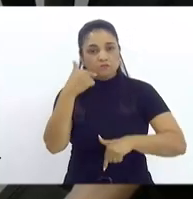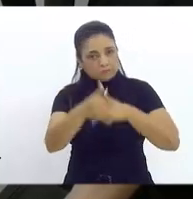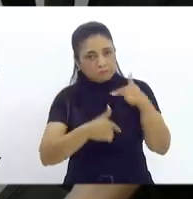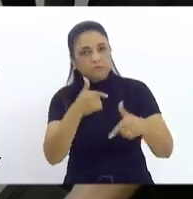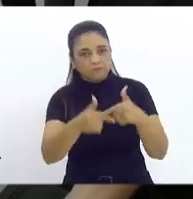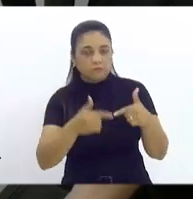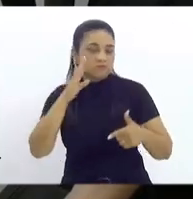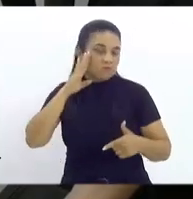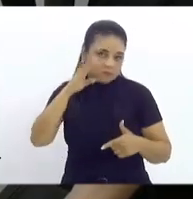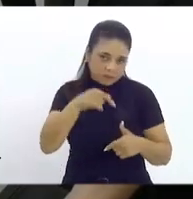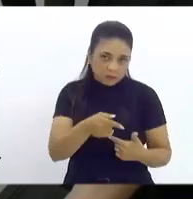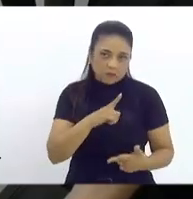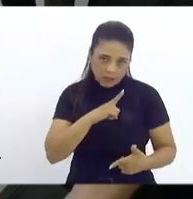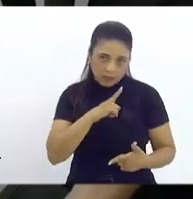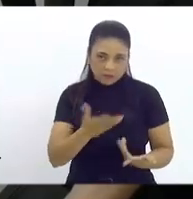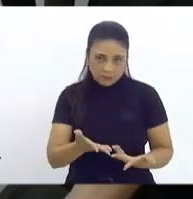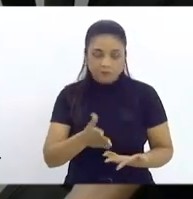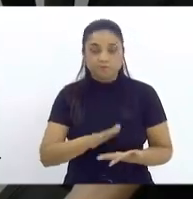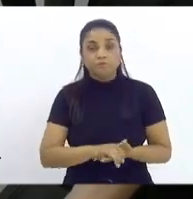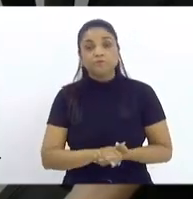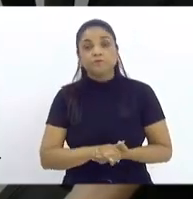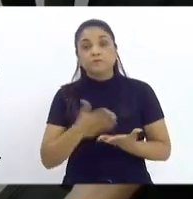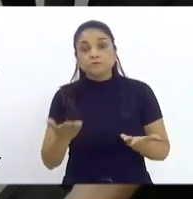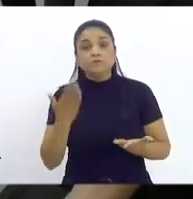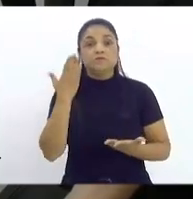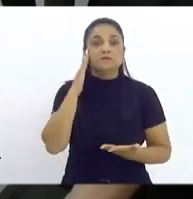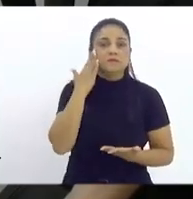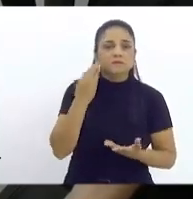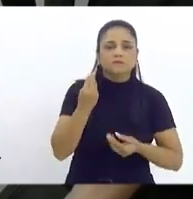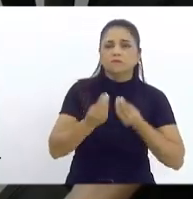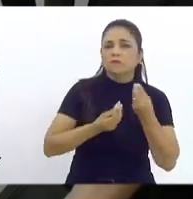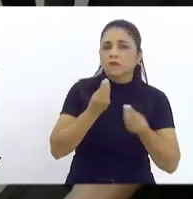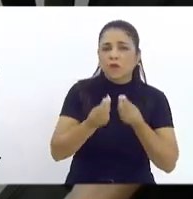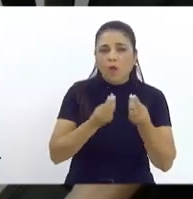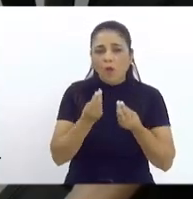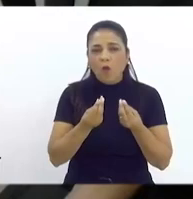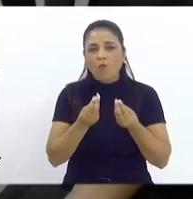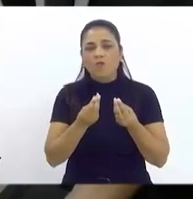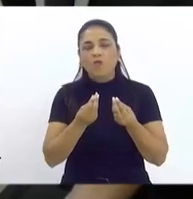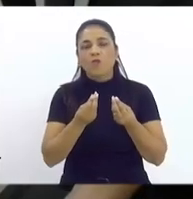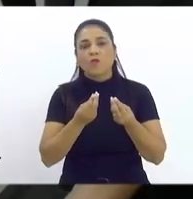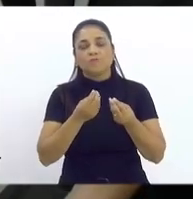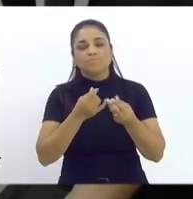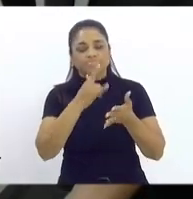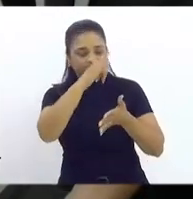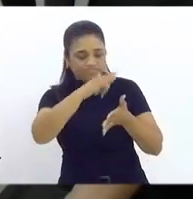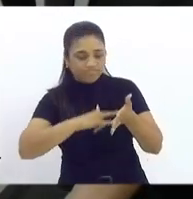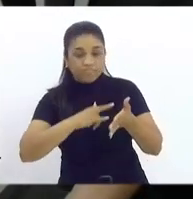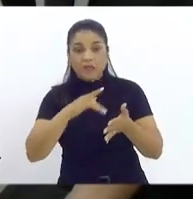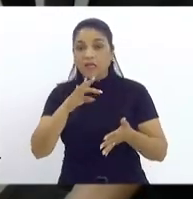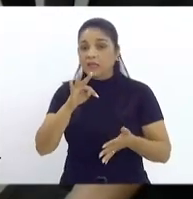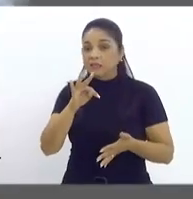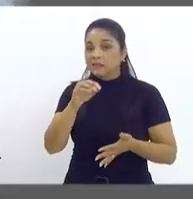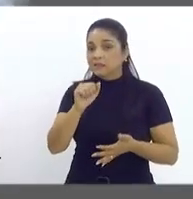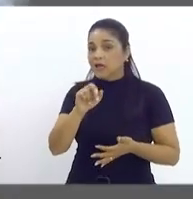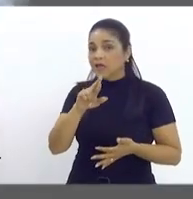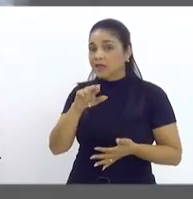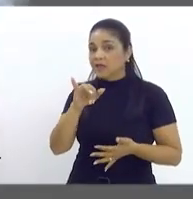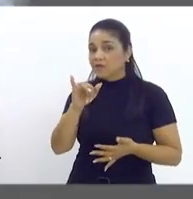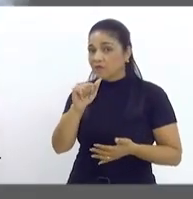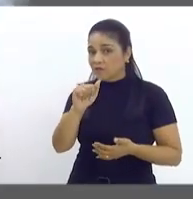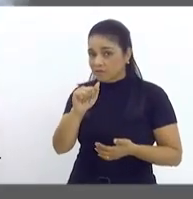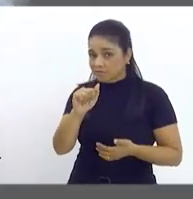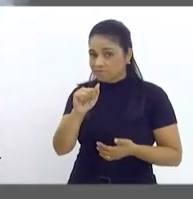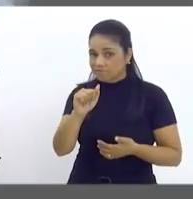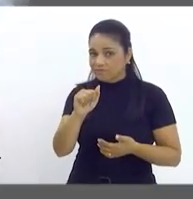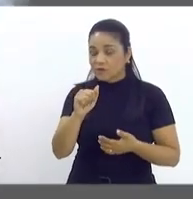essencial. Bom, entender um pouquinho agora sobre como é a composição da tarifa que o consumidor recebe, ou seja, aquela conta